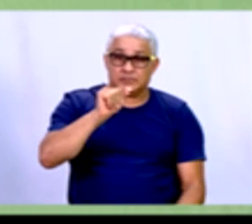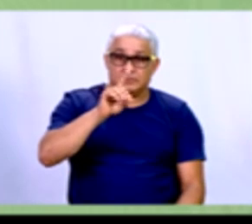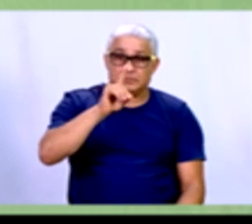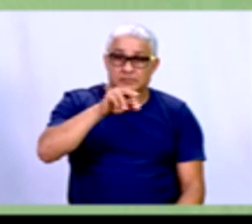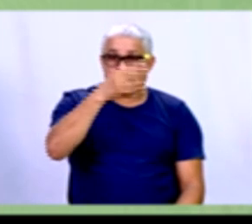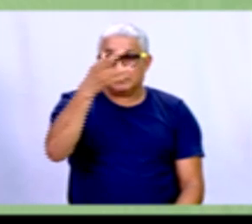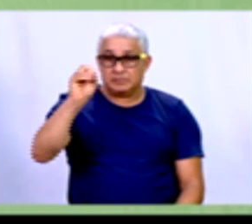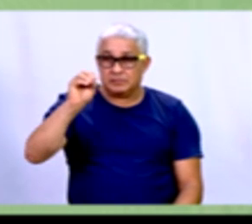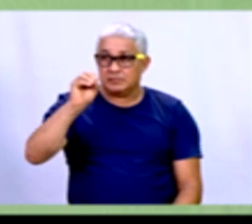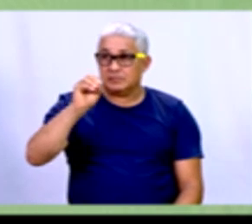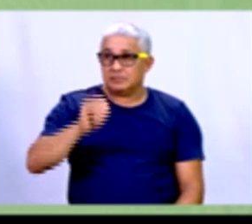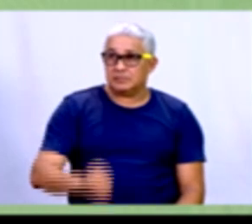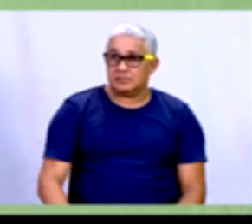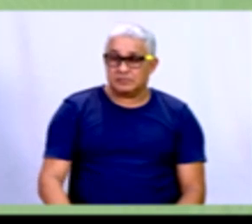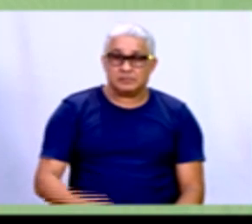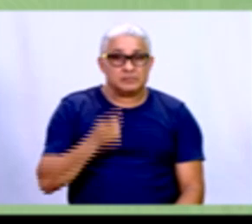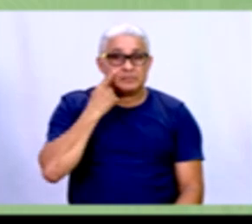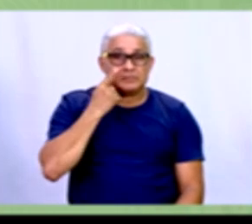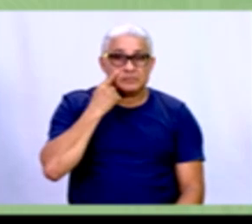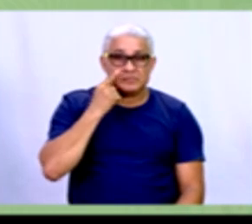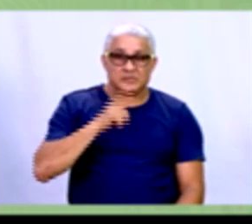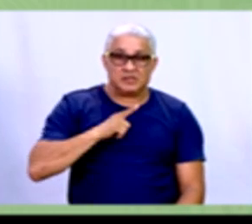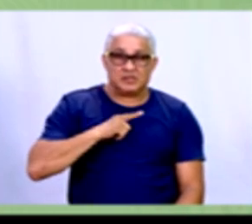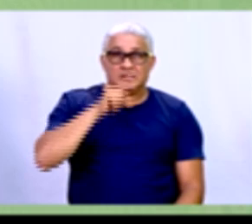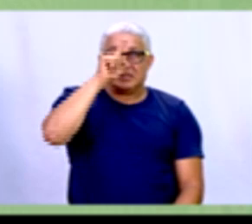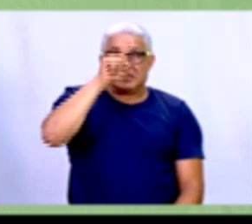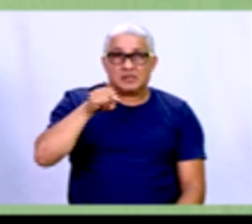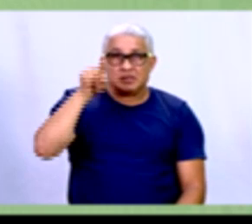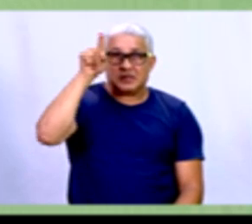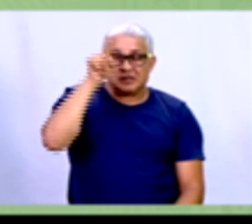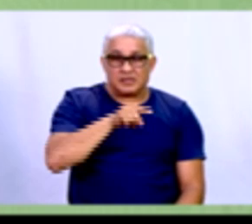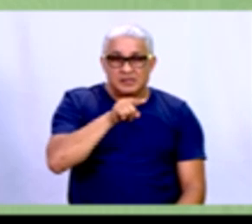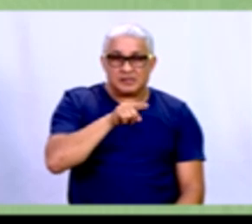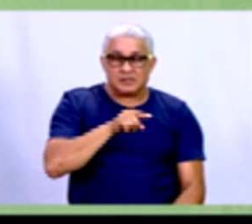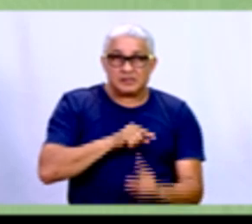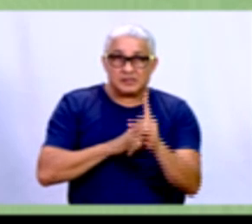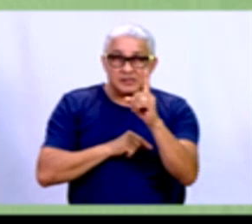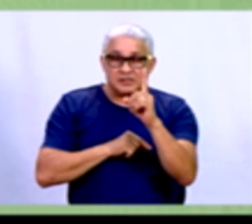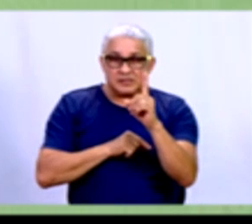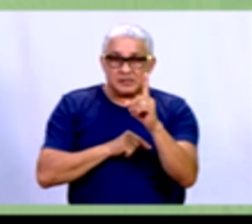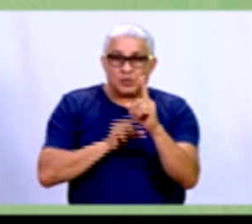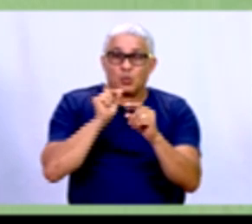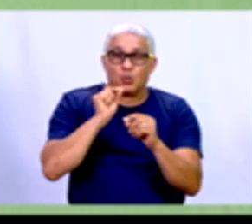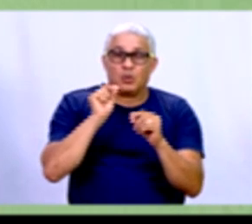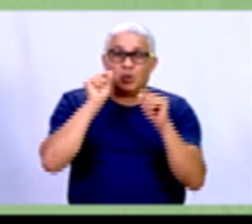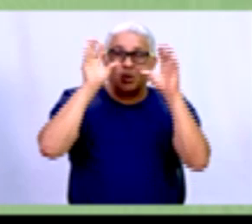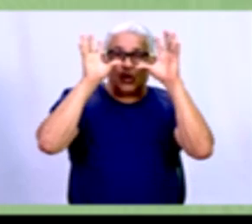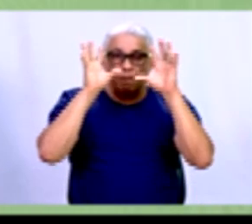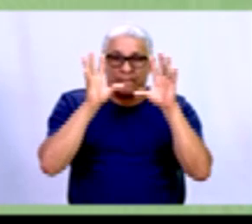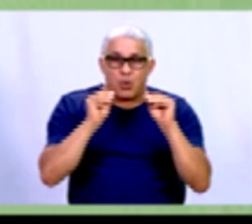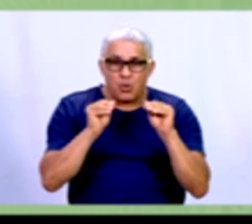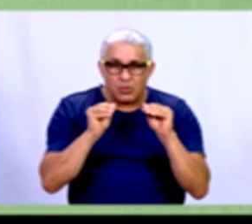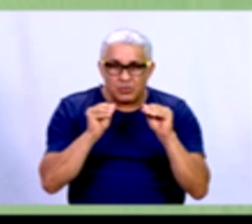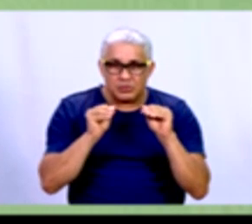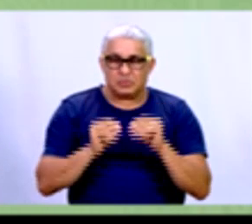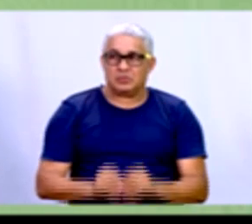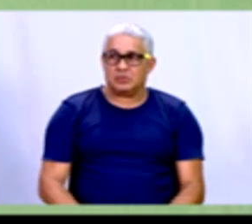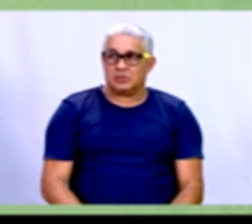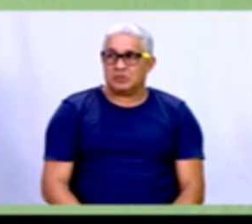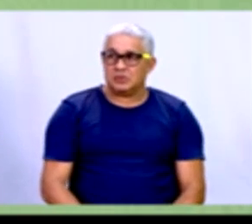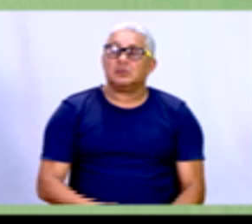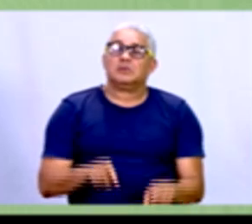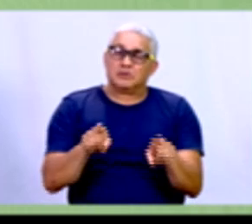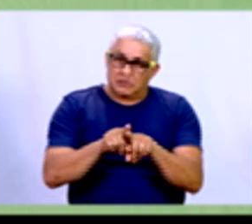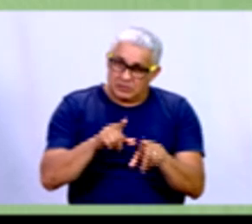bem aqui, ó, que aqui nós temos um X, né, para fechar a janela. E aqui nós